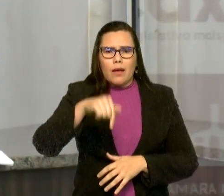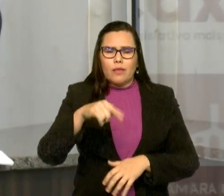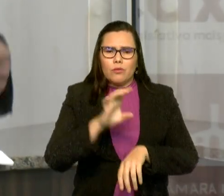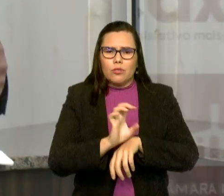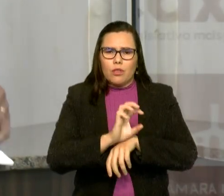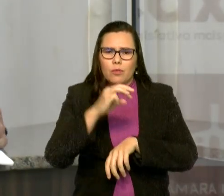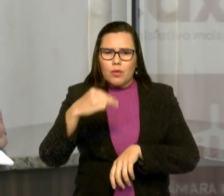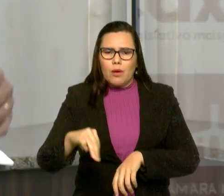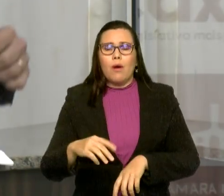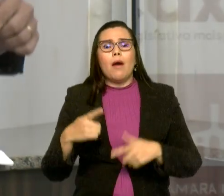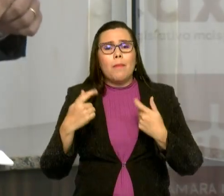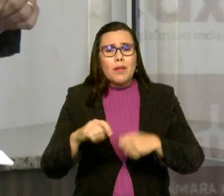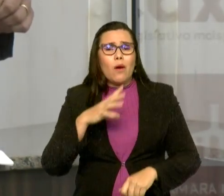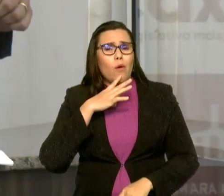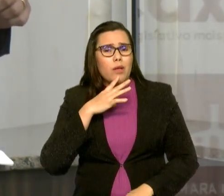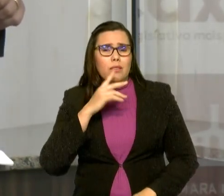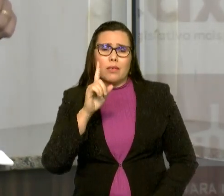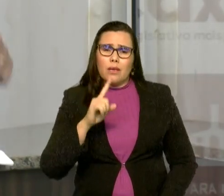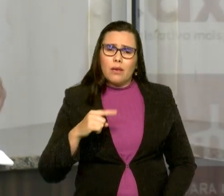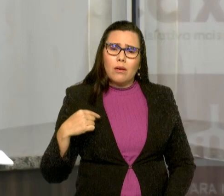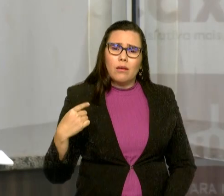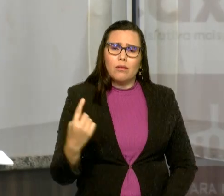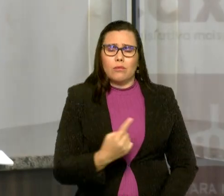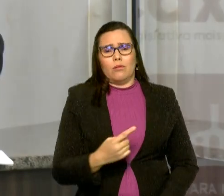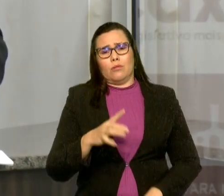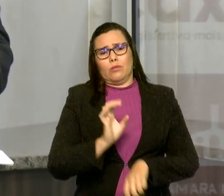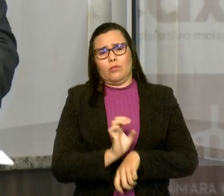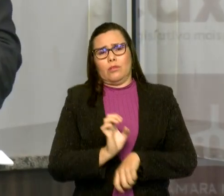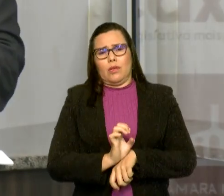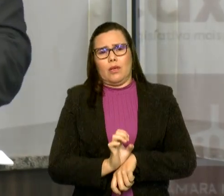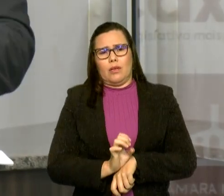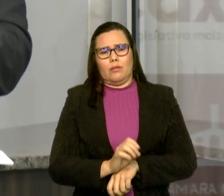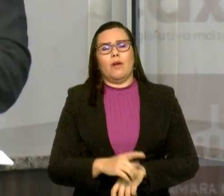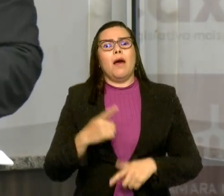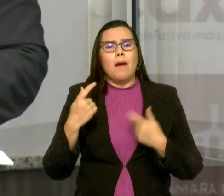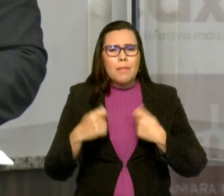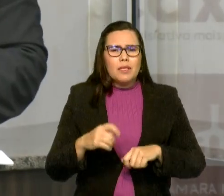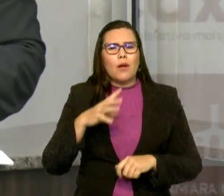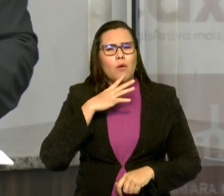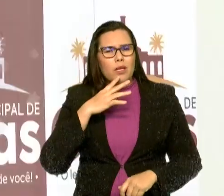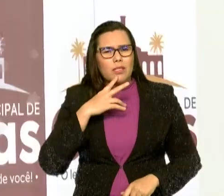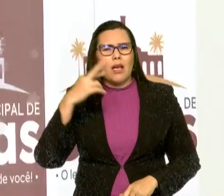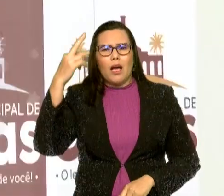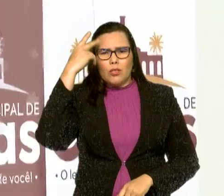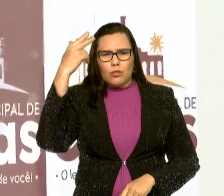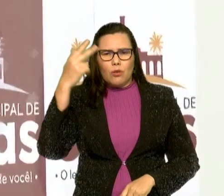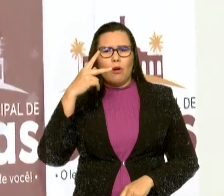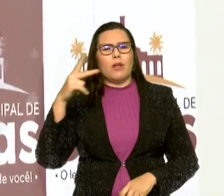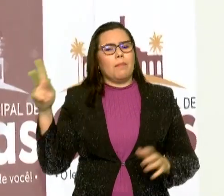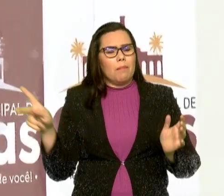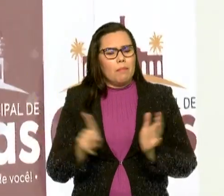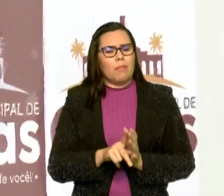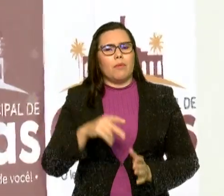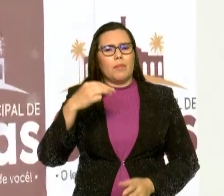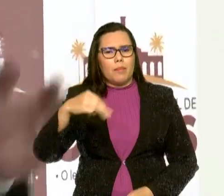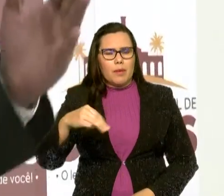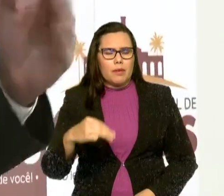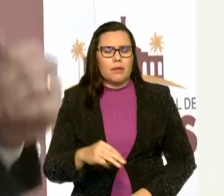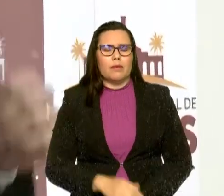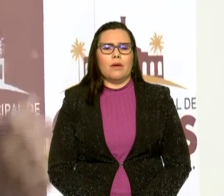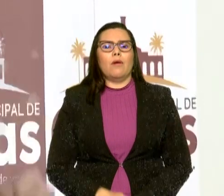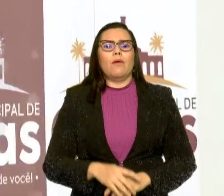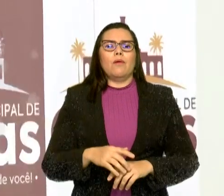e qual público servir, quais são as nossas demandas, conheça a nossa história. Está aqui presente a vereadora